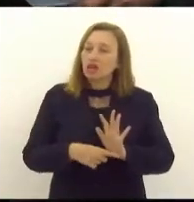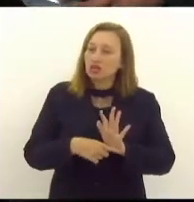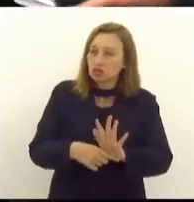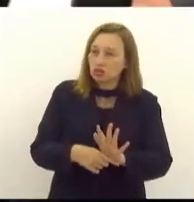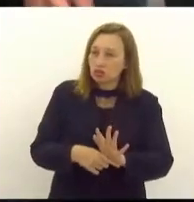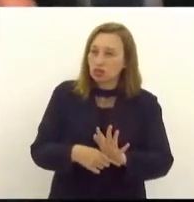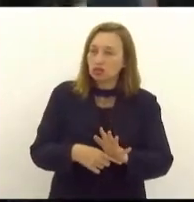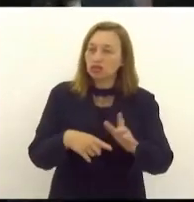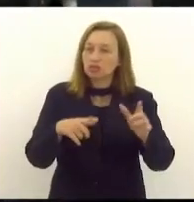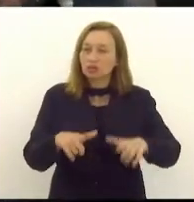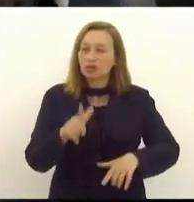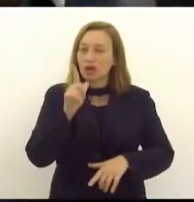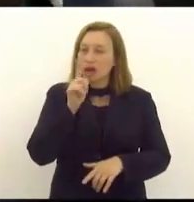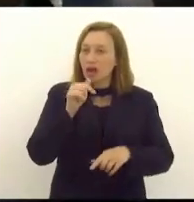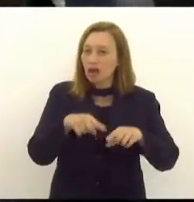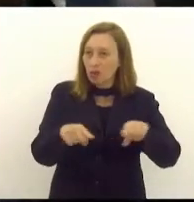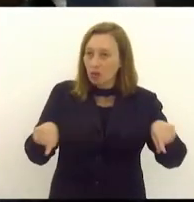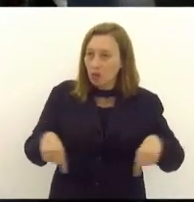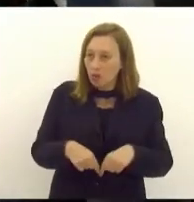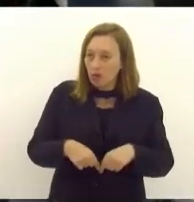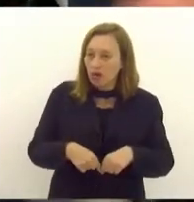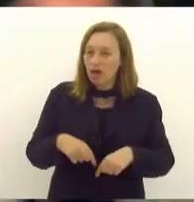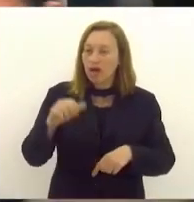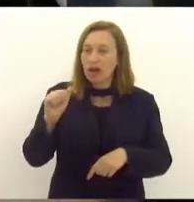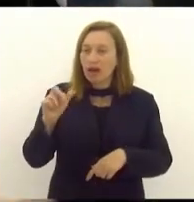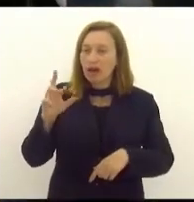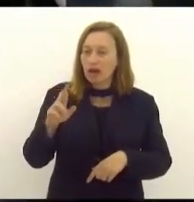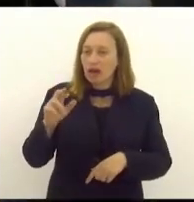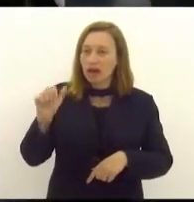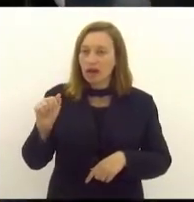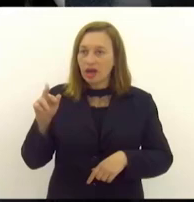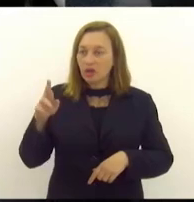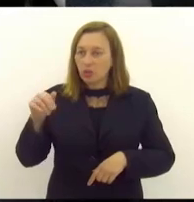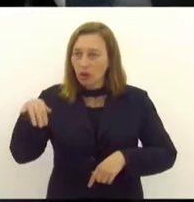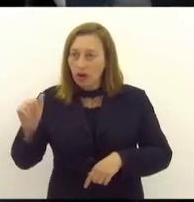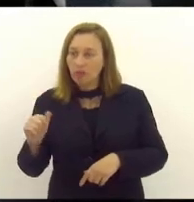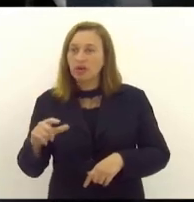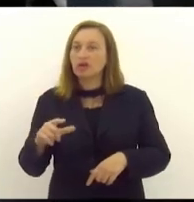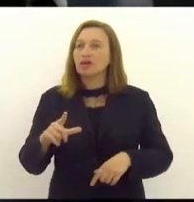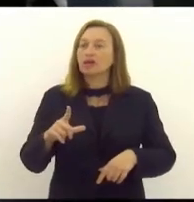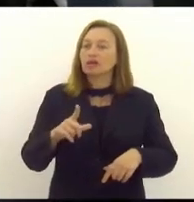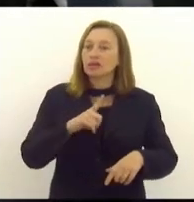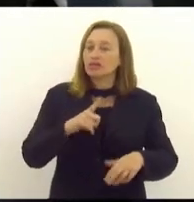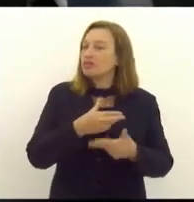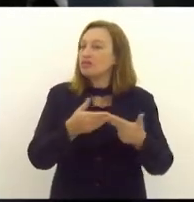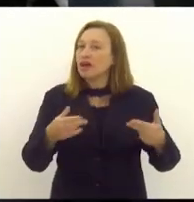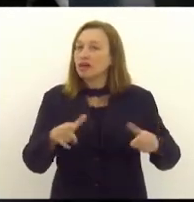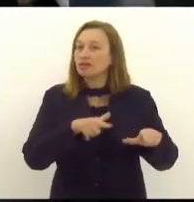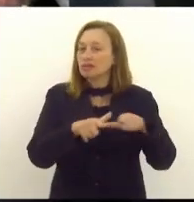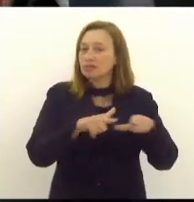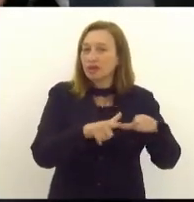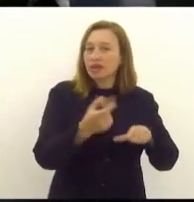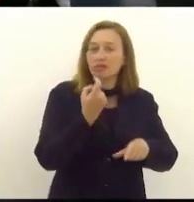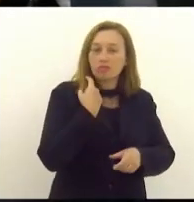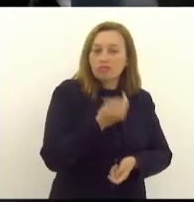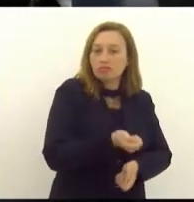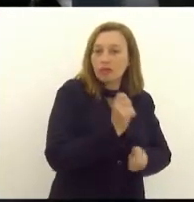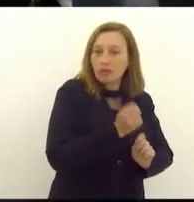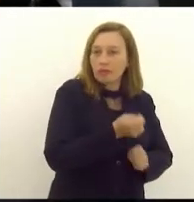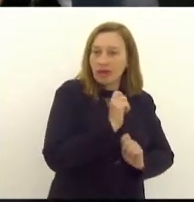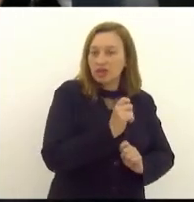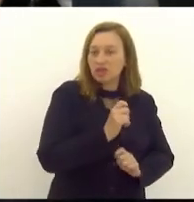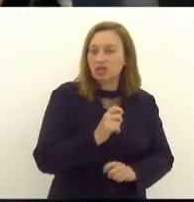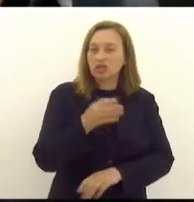empregos na pesca na hotelaria no transporte então às vezes